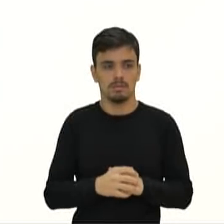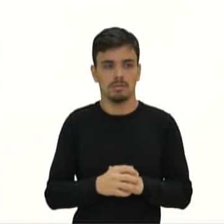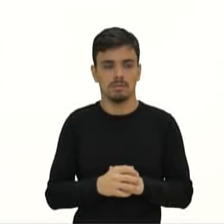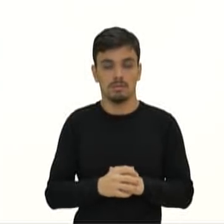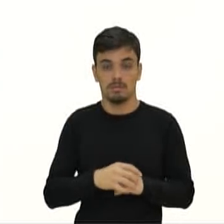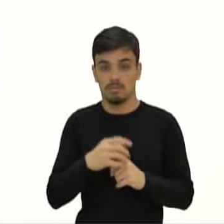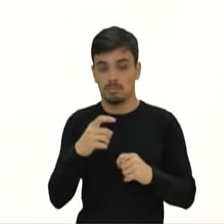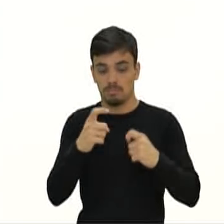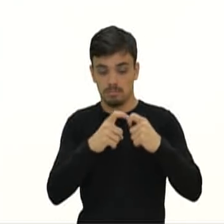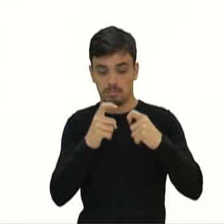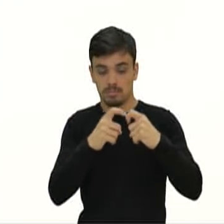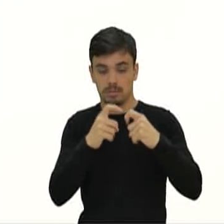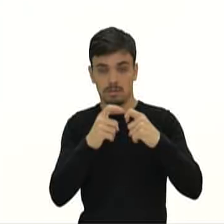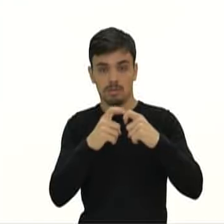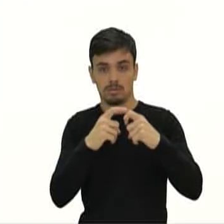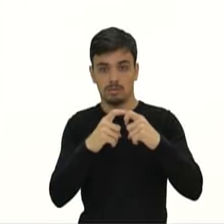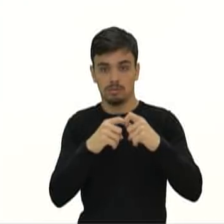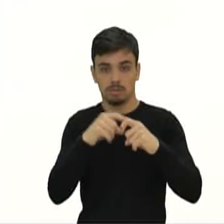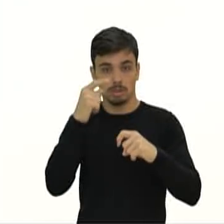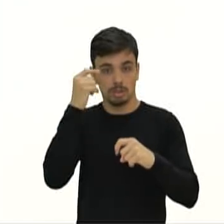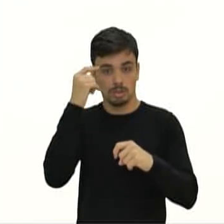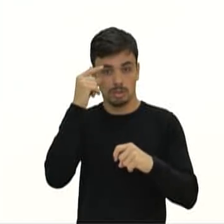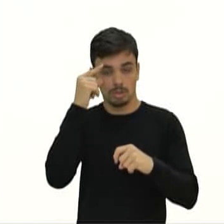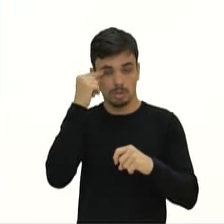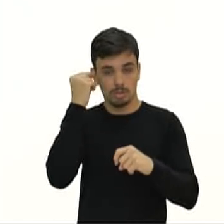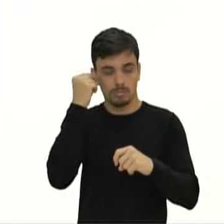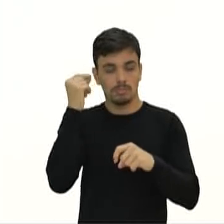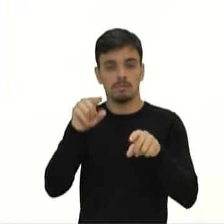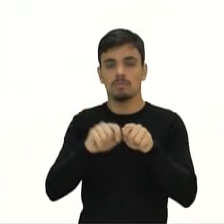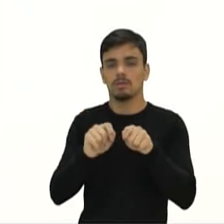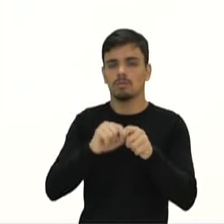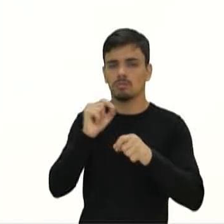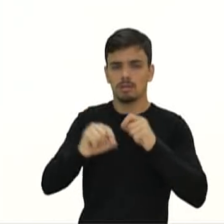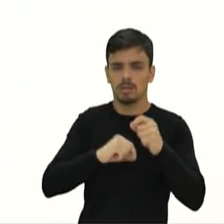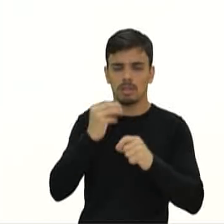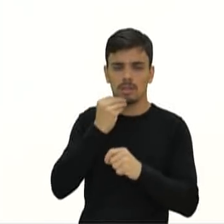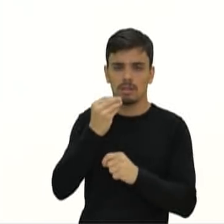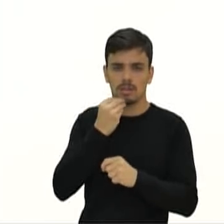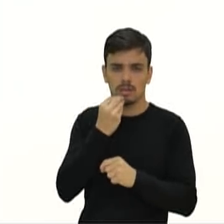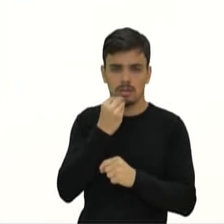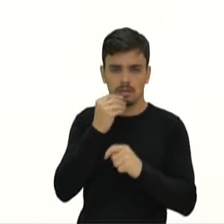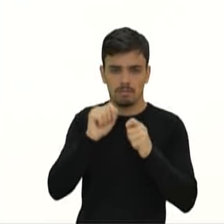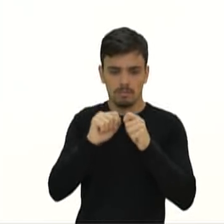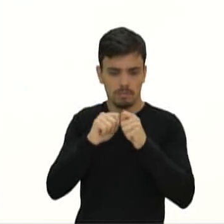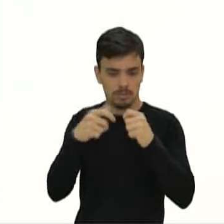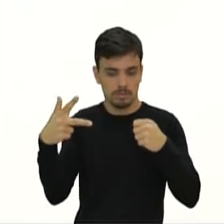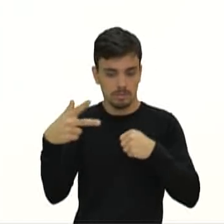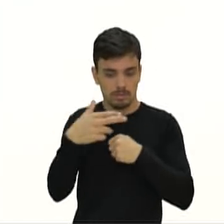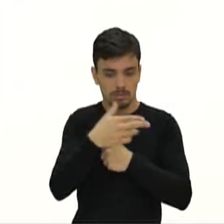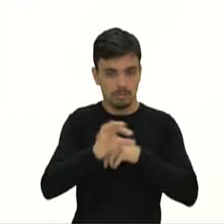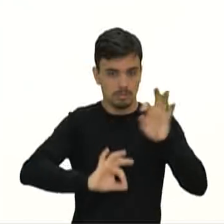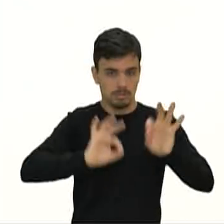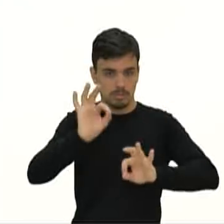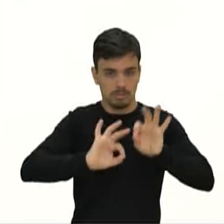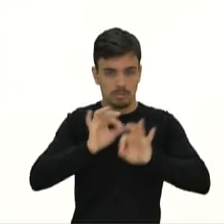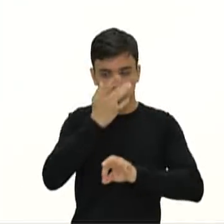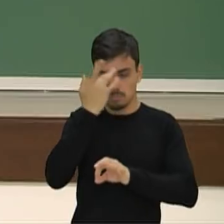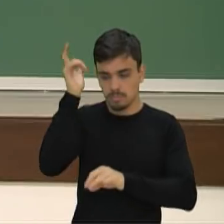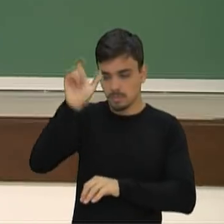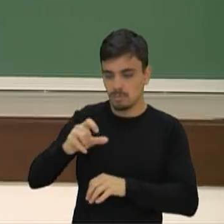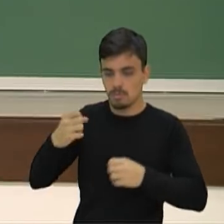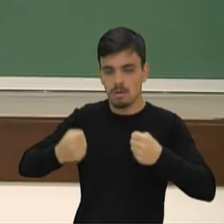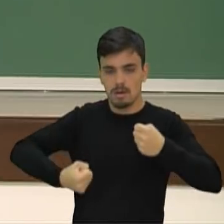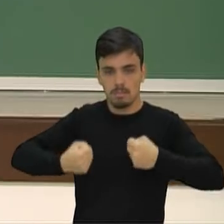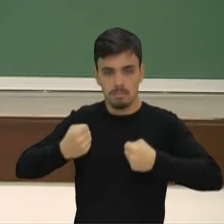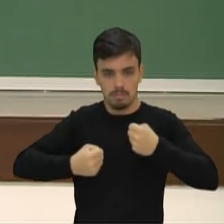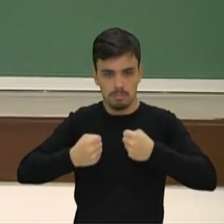Tsutomu Sato realizou as primeiras tentativas desse tipo de cirurgia, visando corrigir a visão de pilotos militares. O